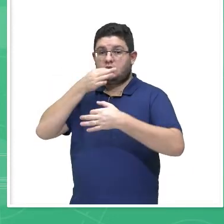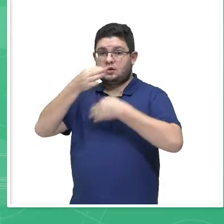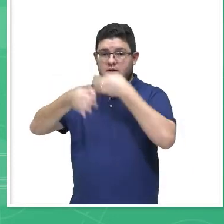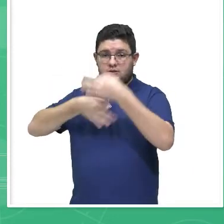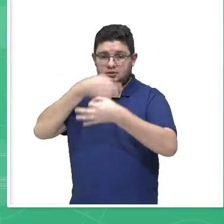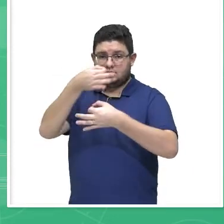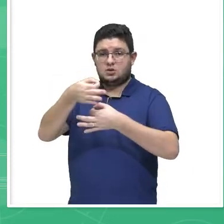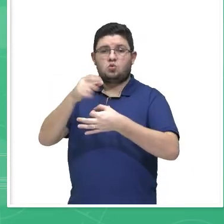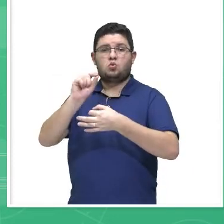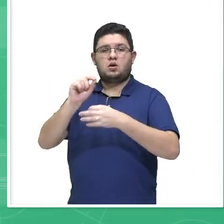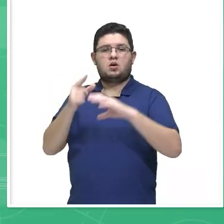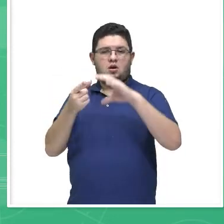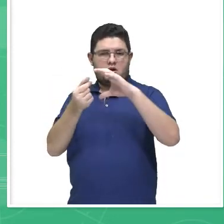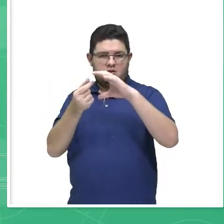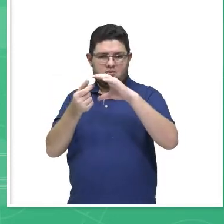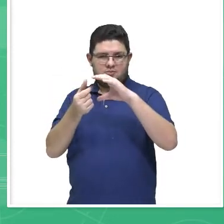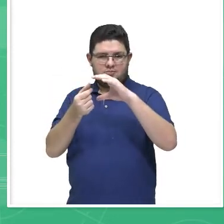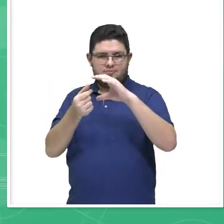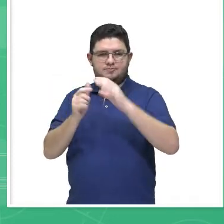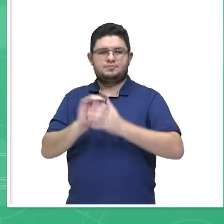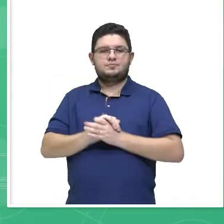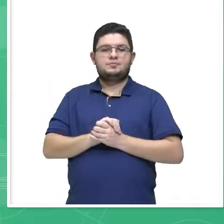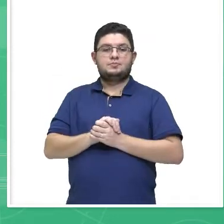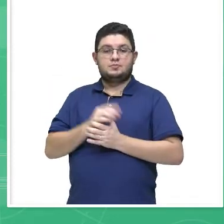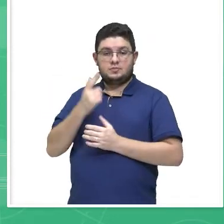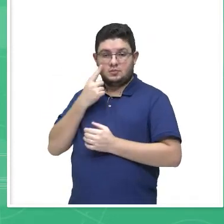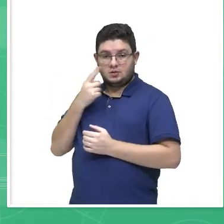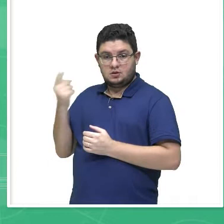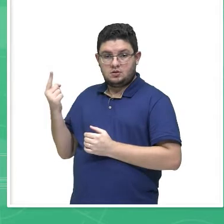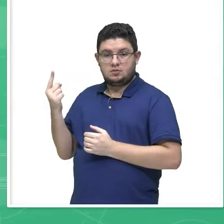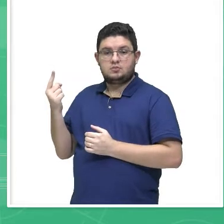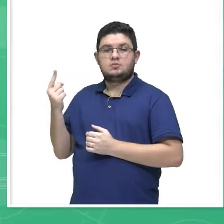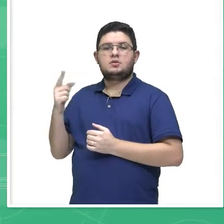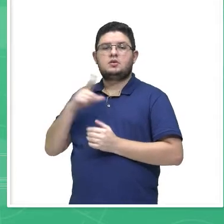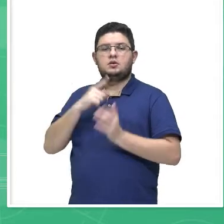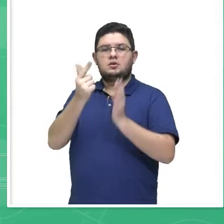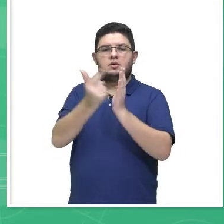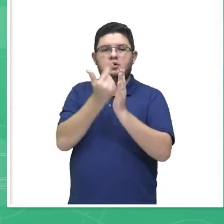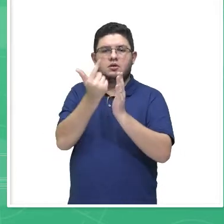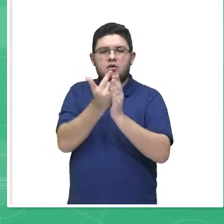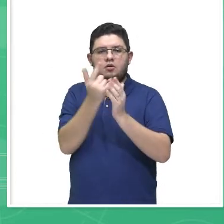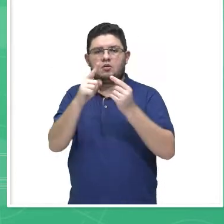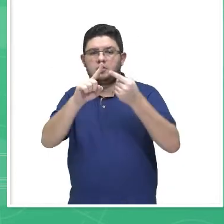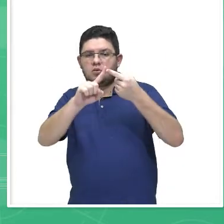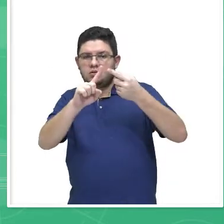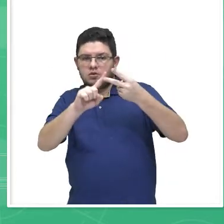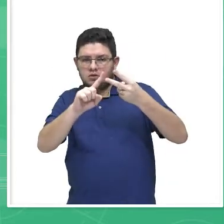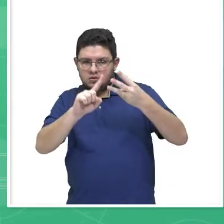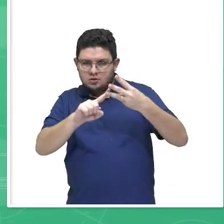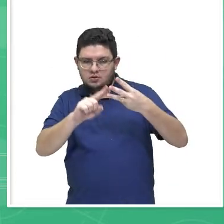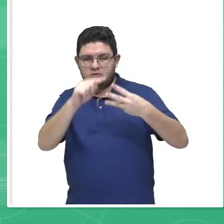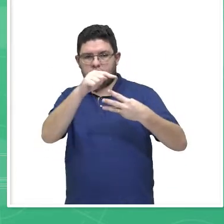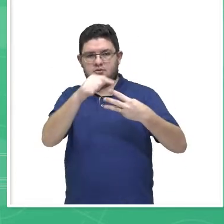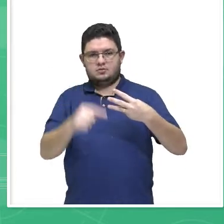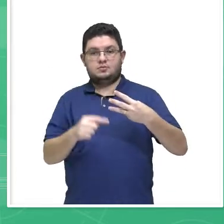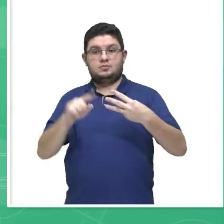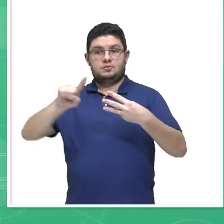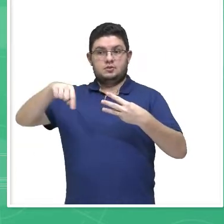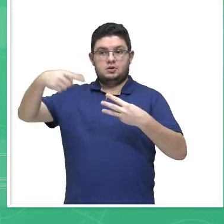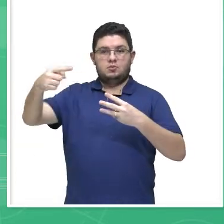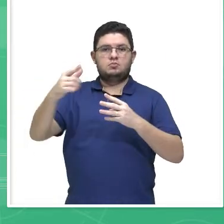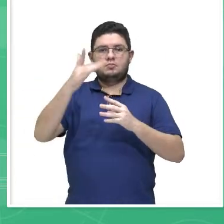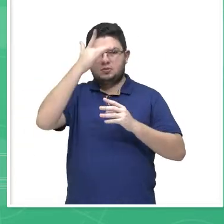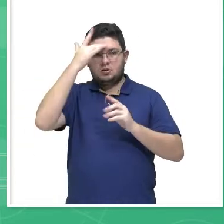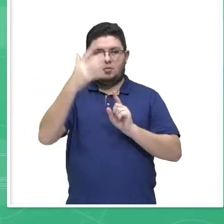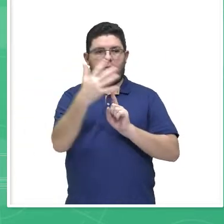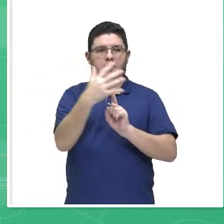capitalista. Esta coleção, que são 3 volumes, causaria nas décadas seguintes uma revolução